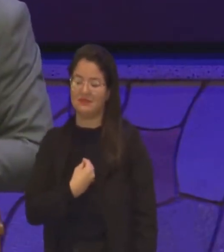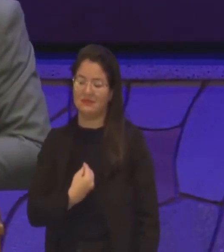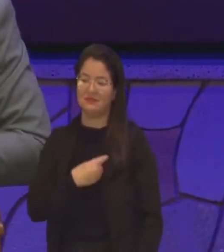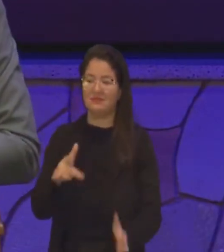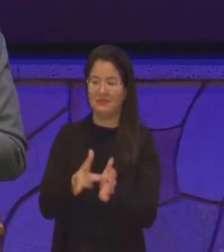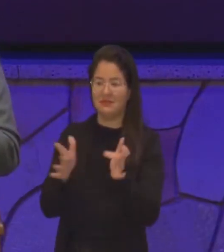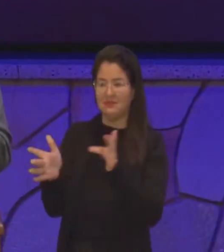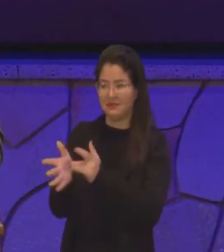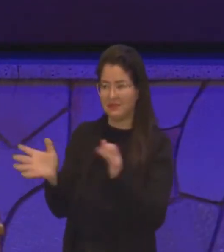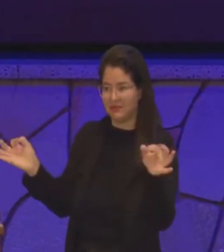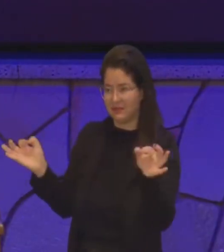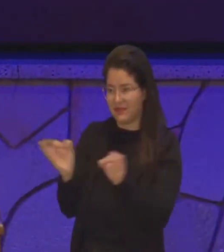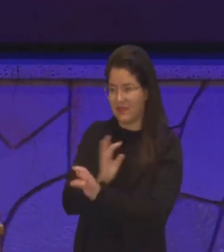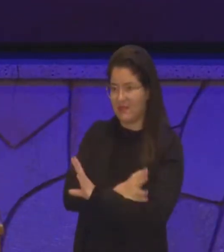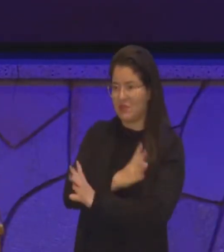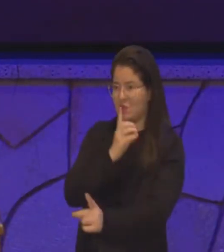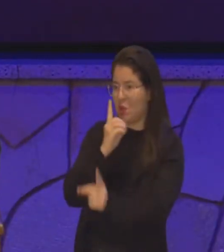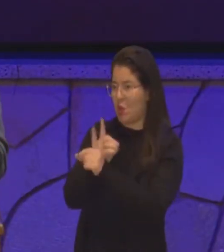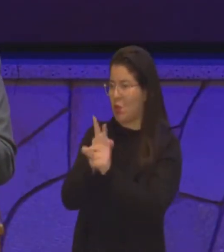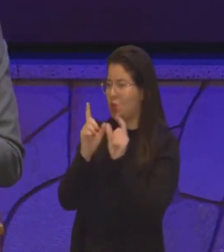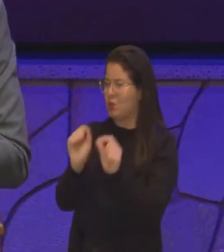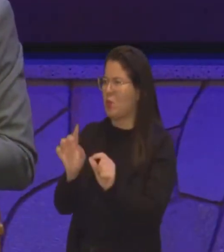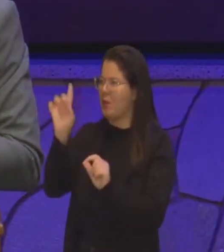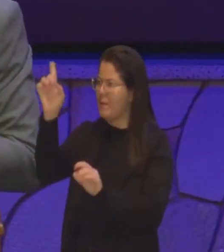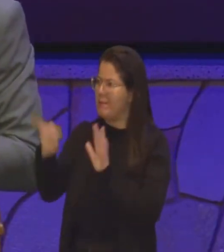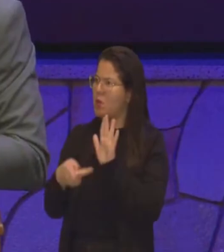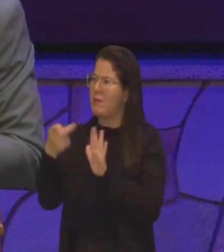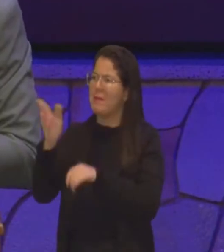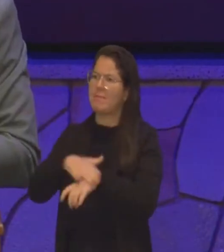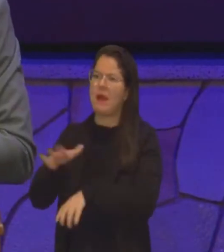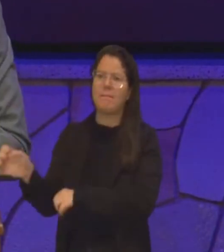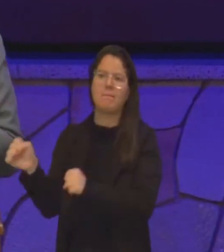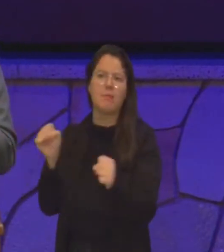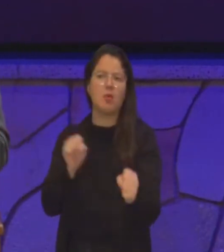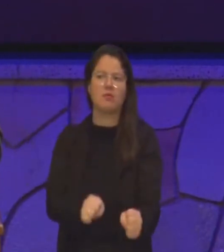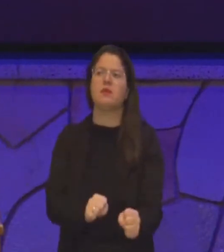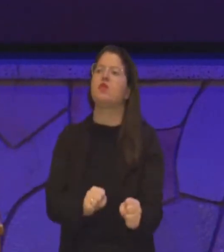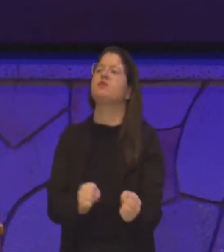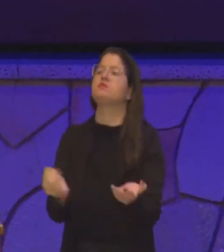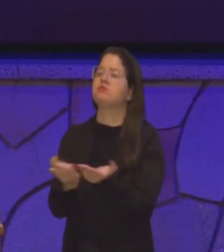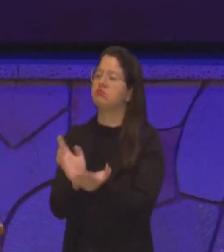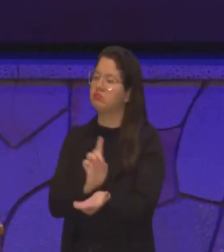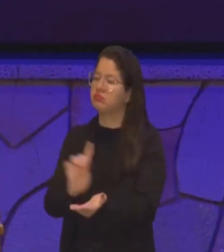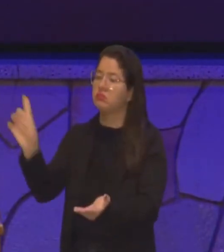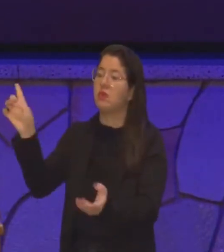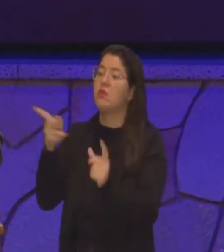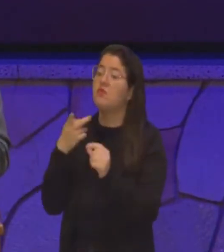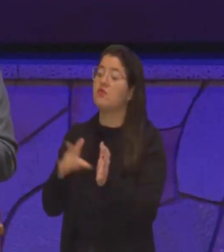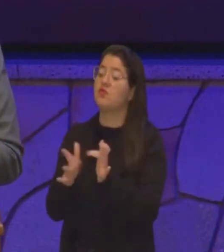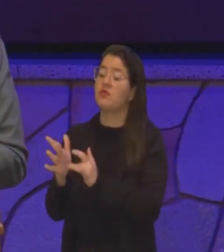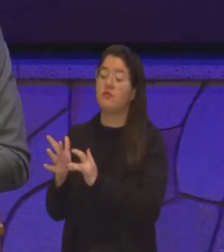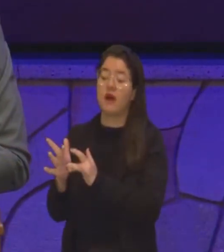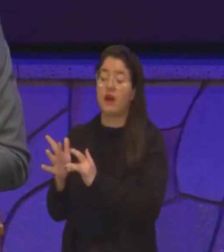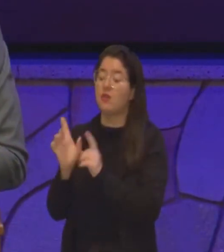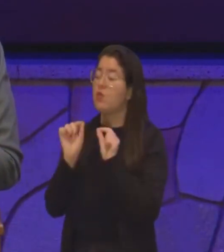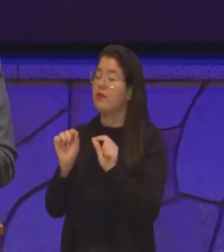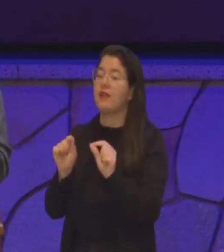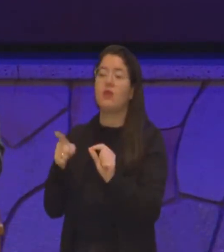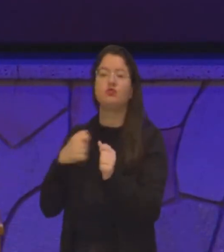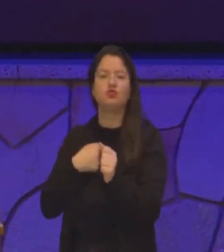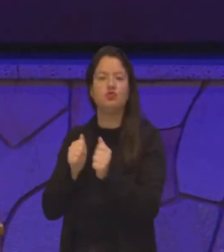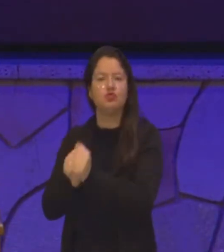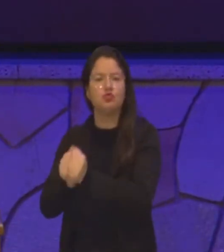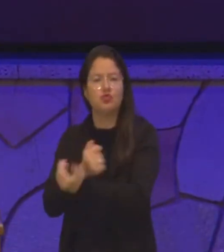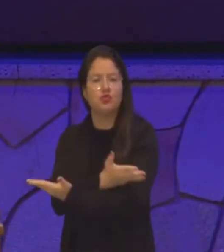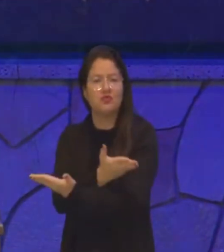Jesus encerra esse encontro com uma das promessas mais poderosas de toda a Escritura: eis que estou com vocês todos os dias até